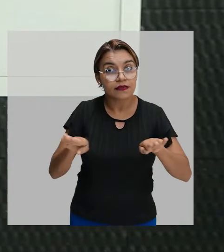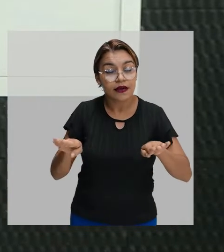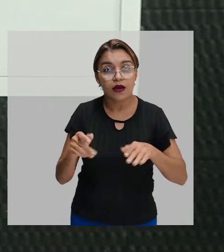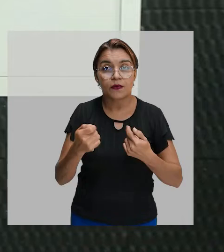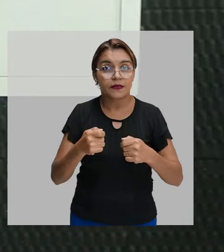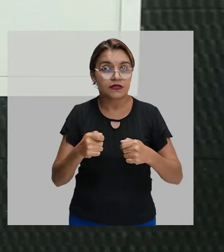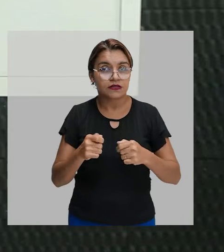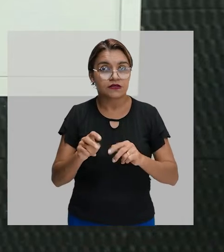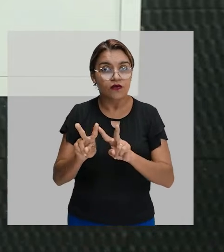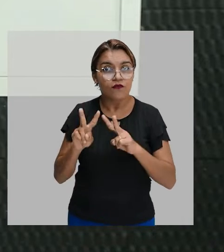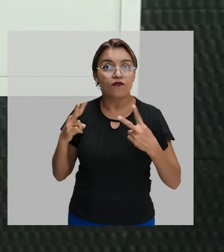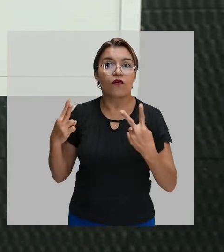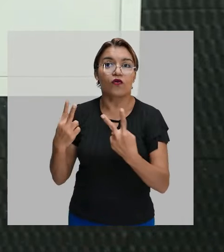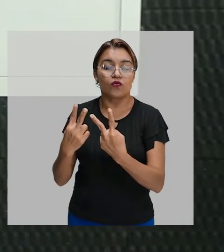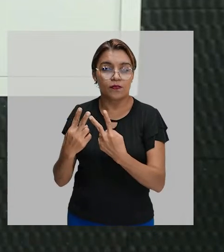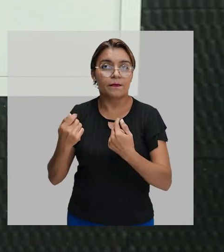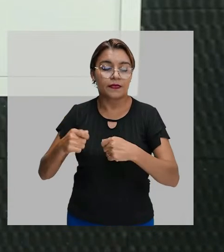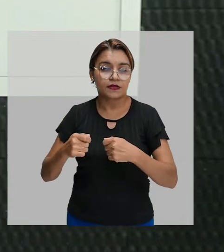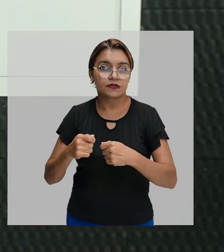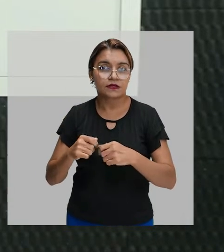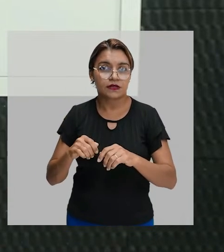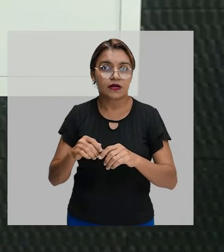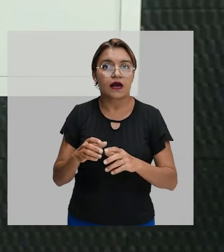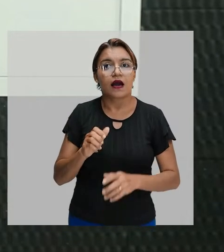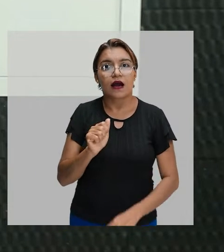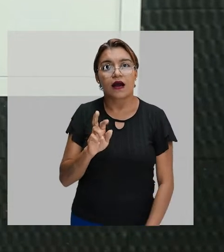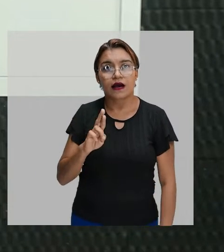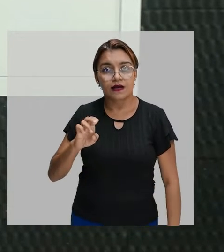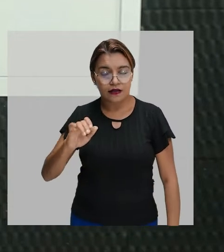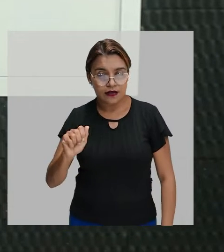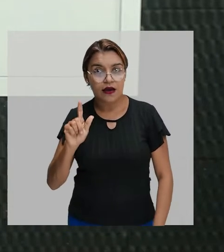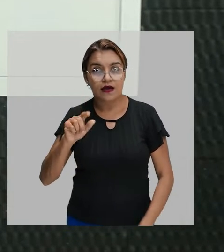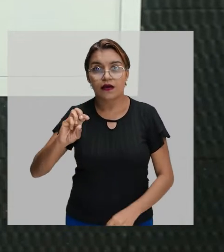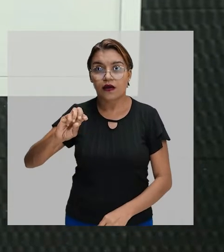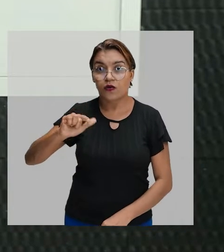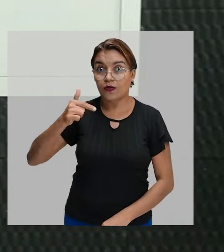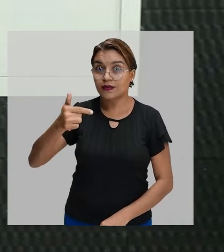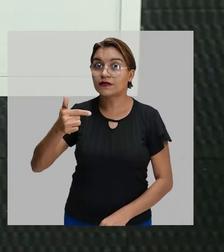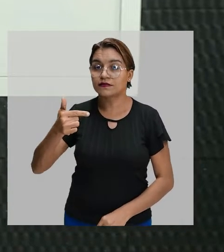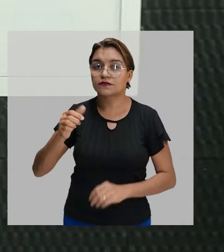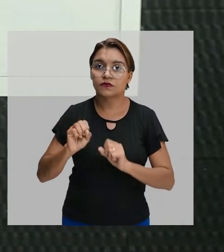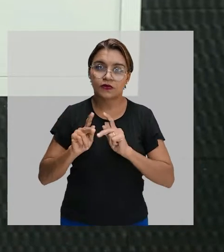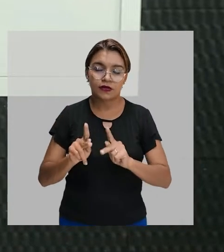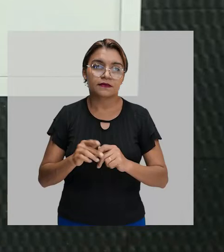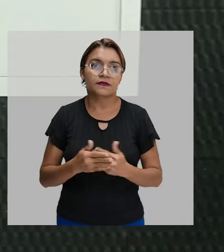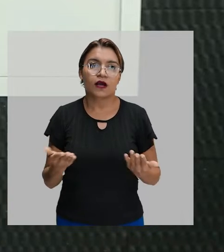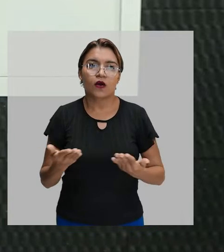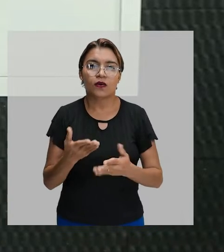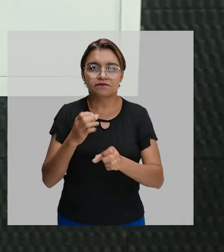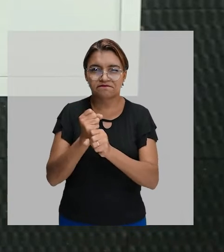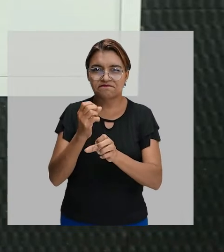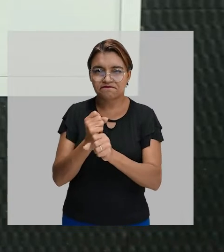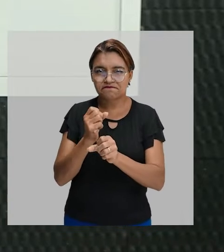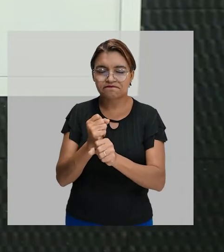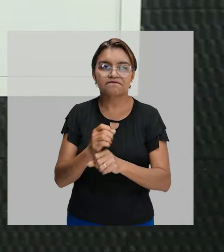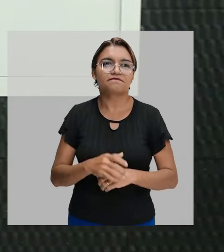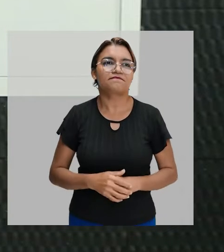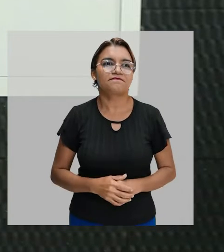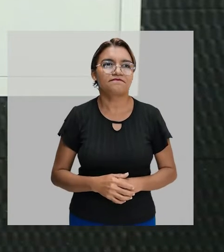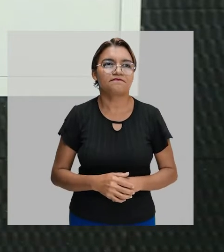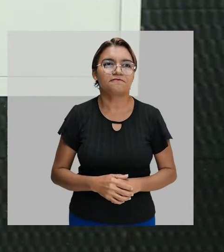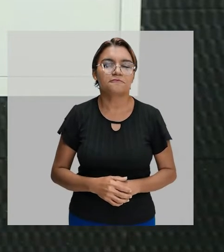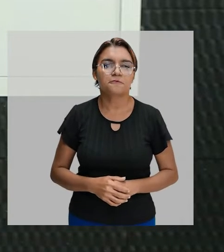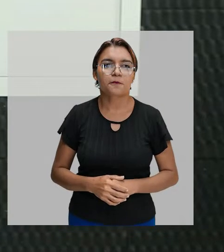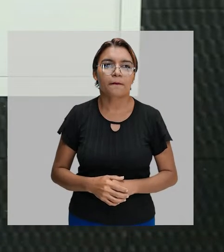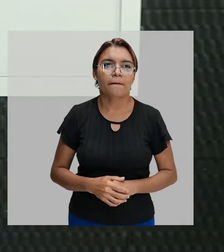Só se for a área ao quadrado tá então aí beleza vamos agora fazer conta né vou fazer aqui as